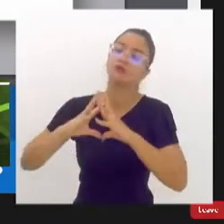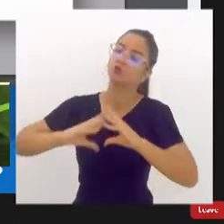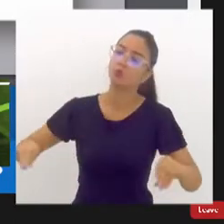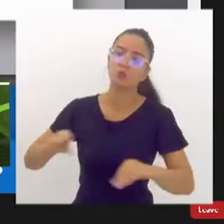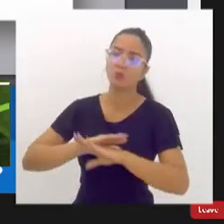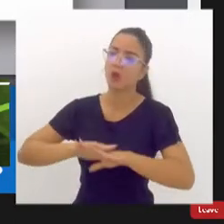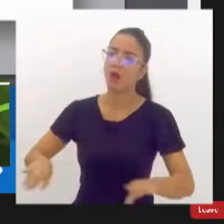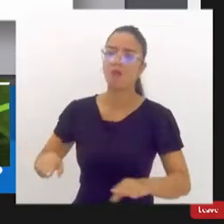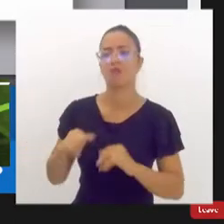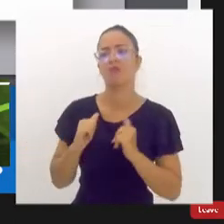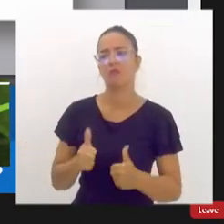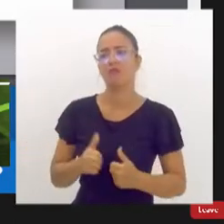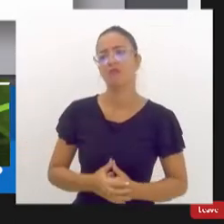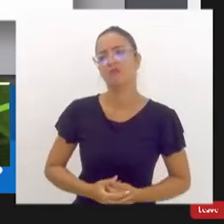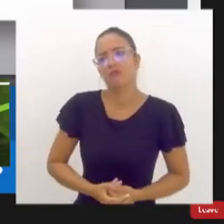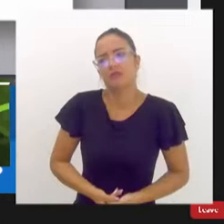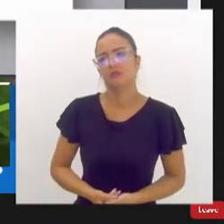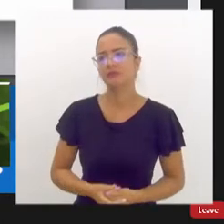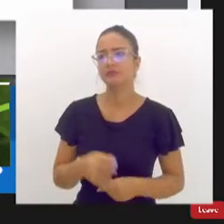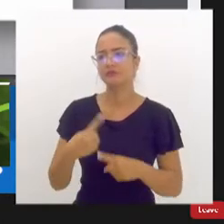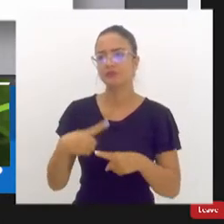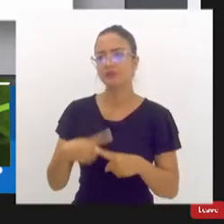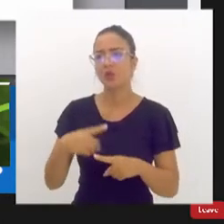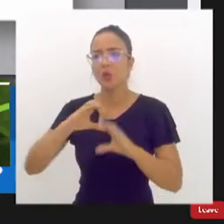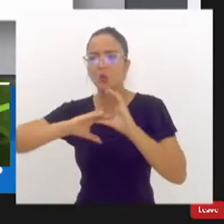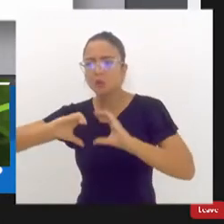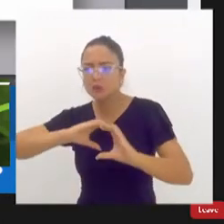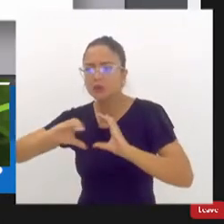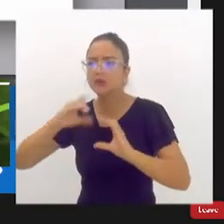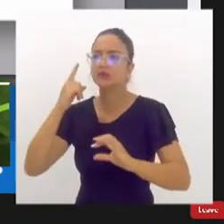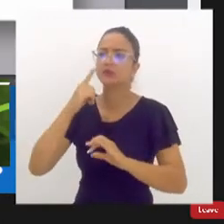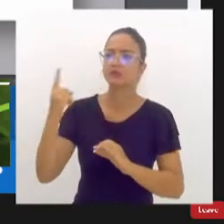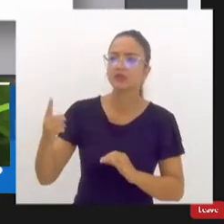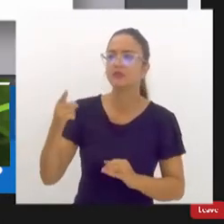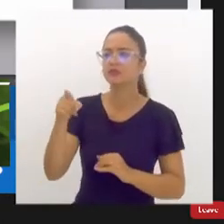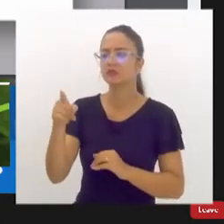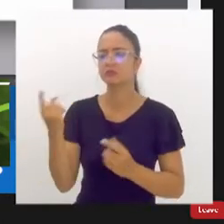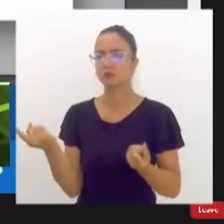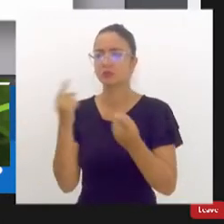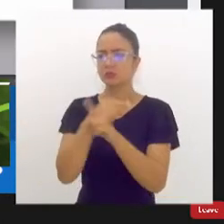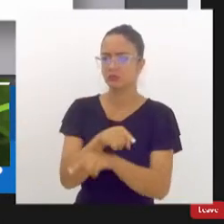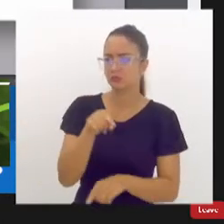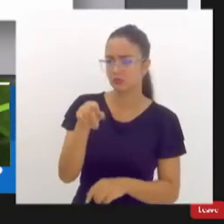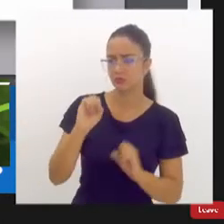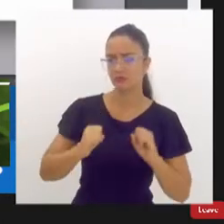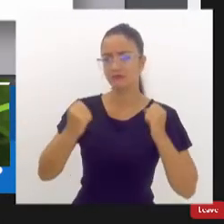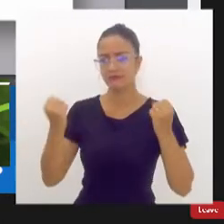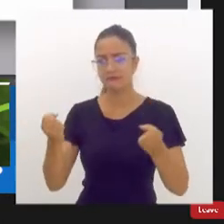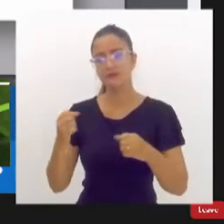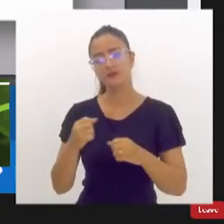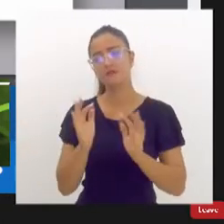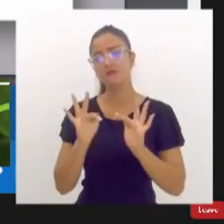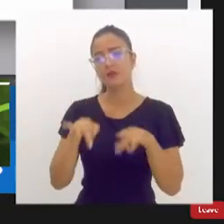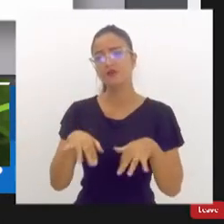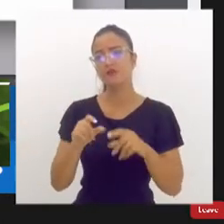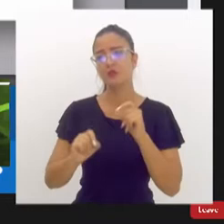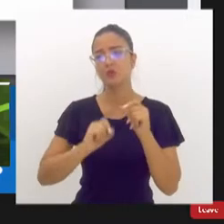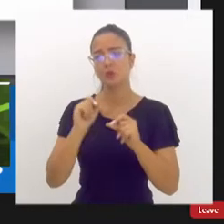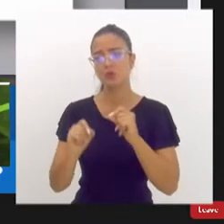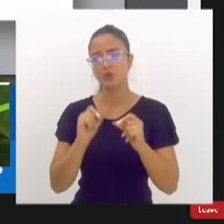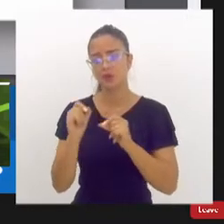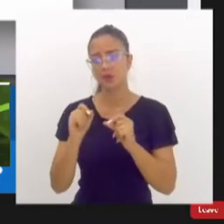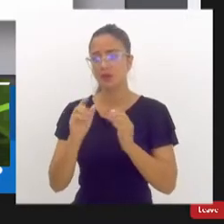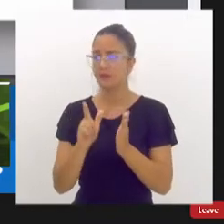a adoção de uma comunicação universal, da possibilidade de contraditório e ampla defesa e, no fim, com o ato do Pleno publicando